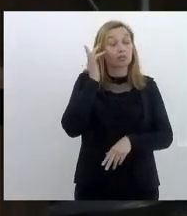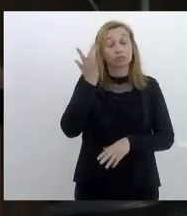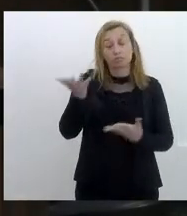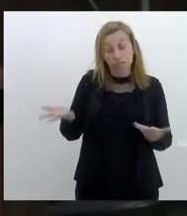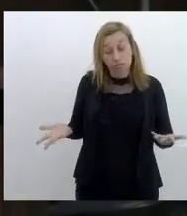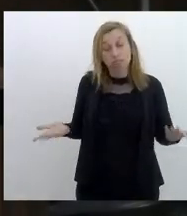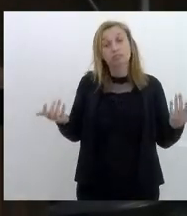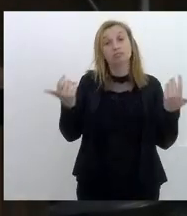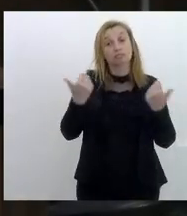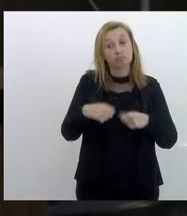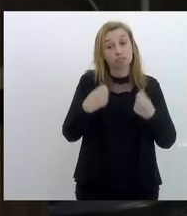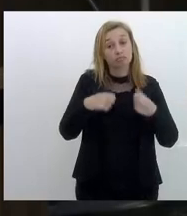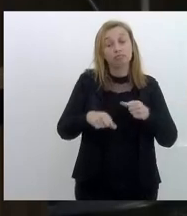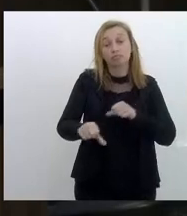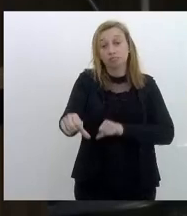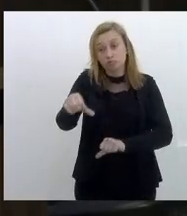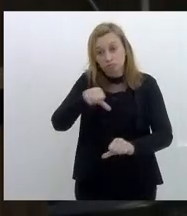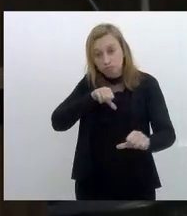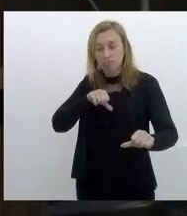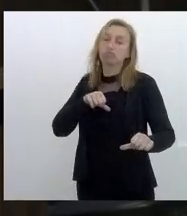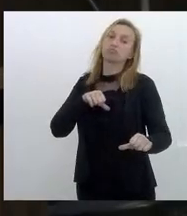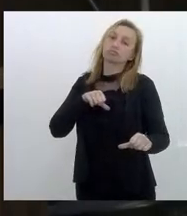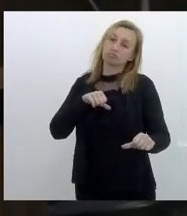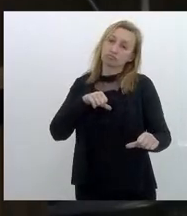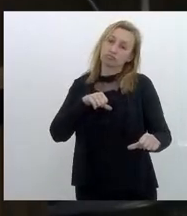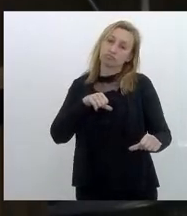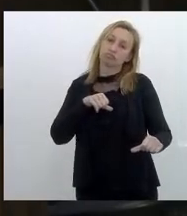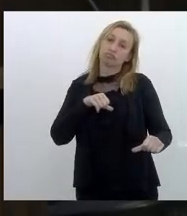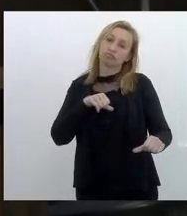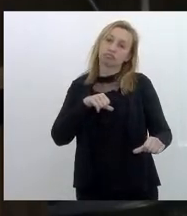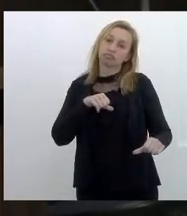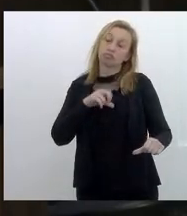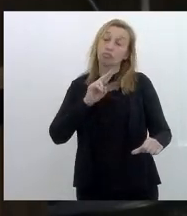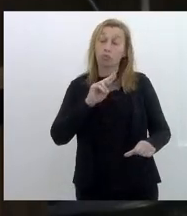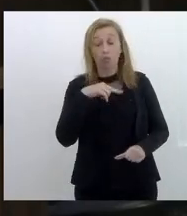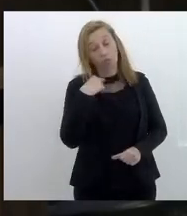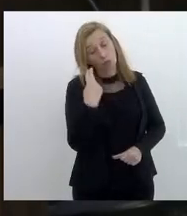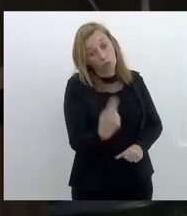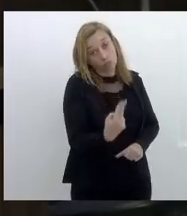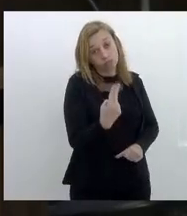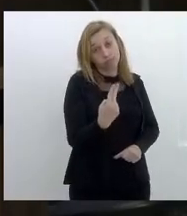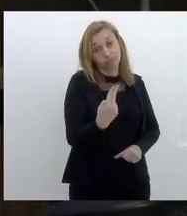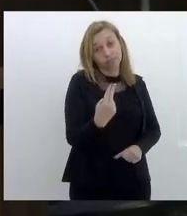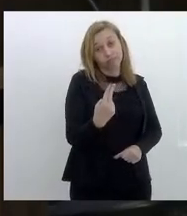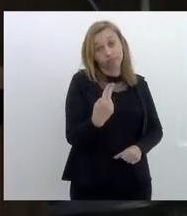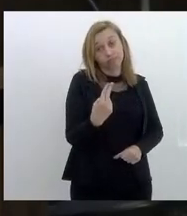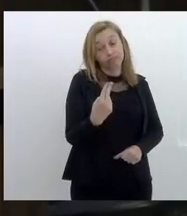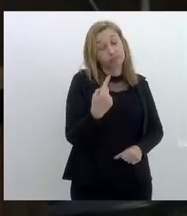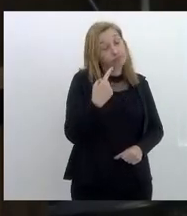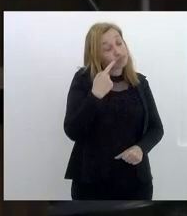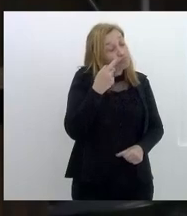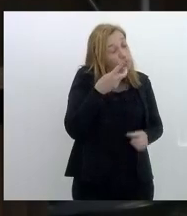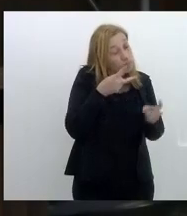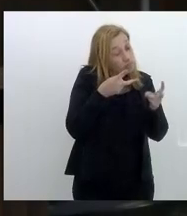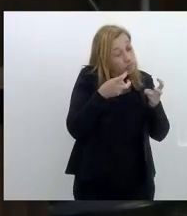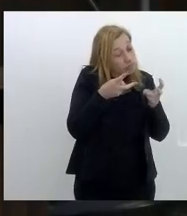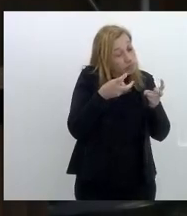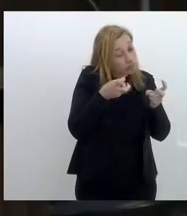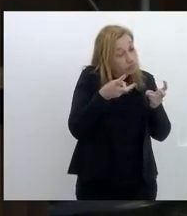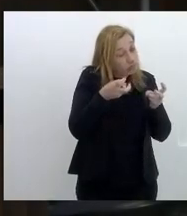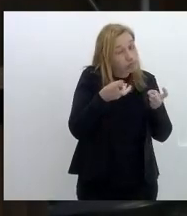nós temos que ser contrário ou então vamos verificar